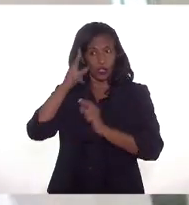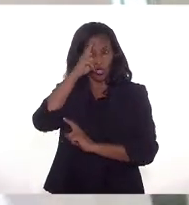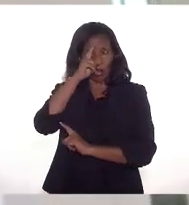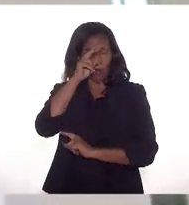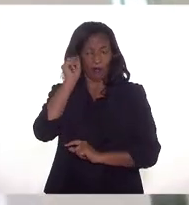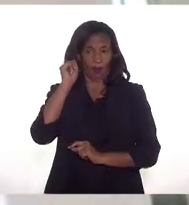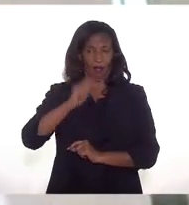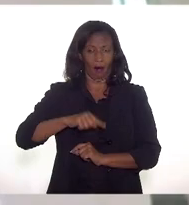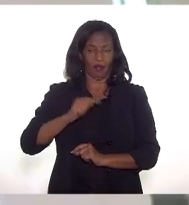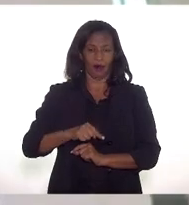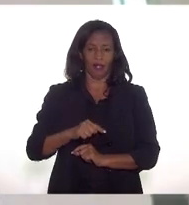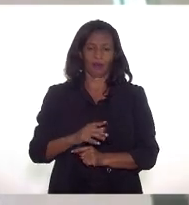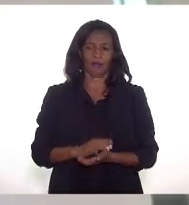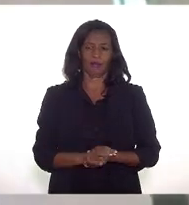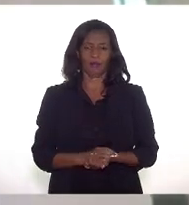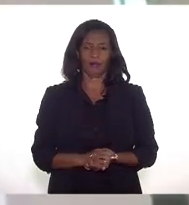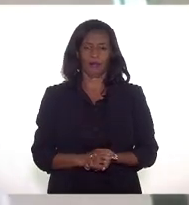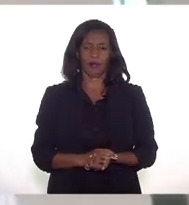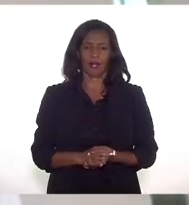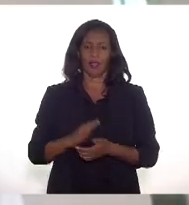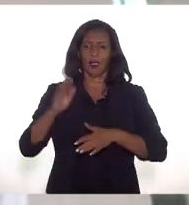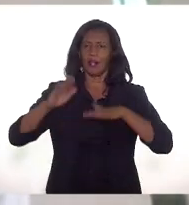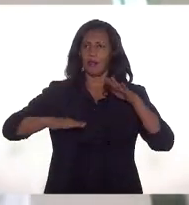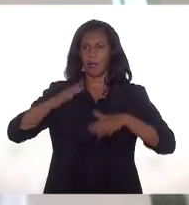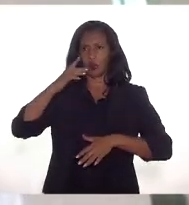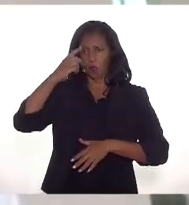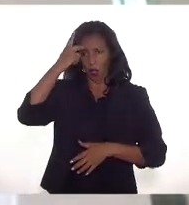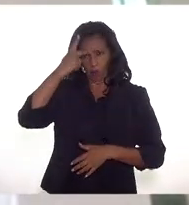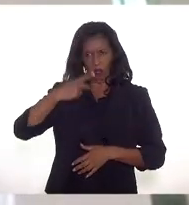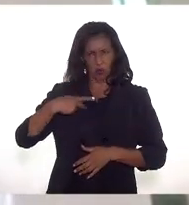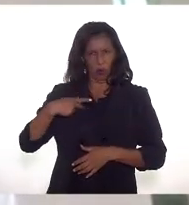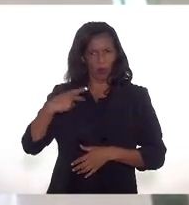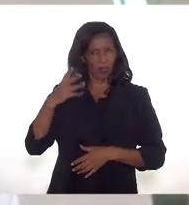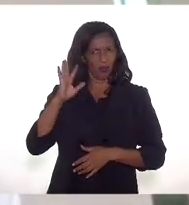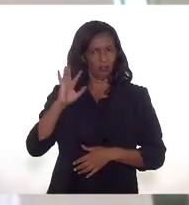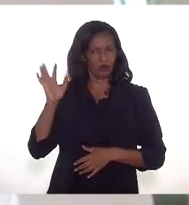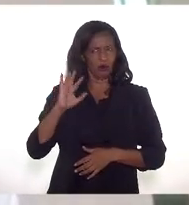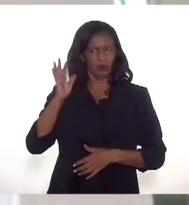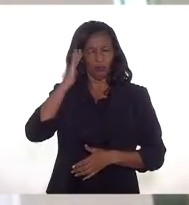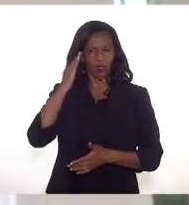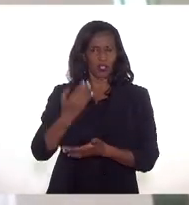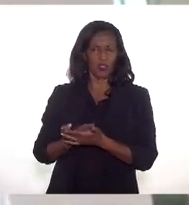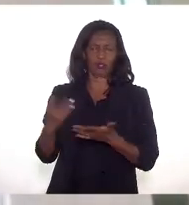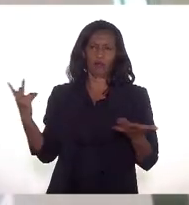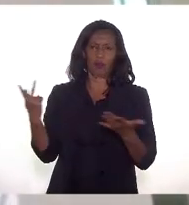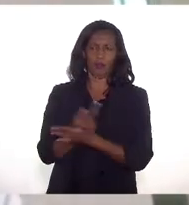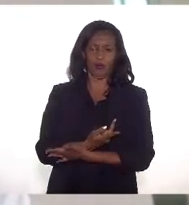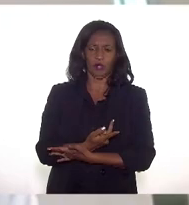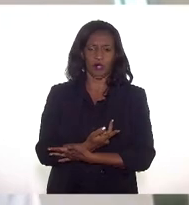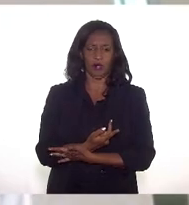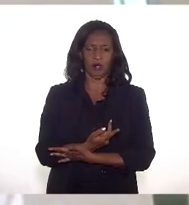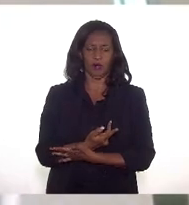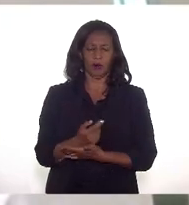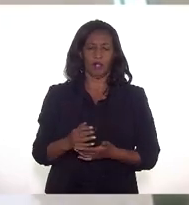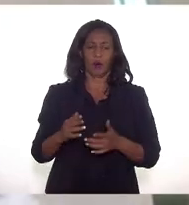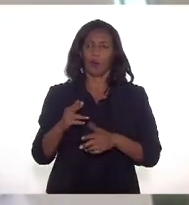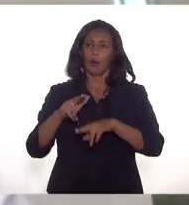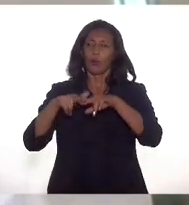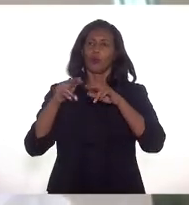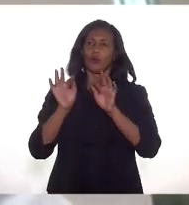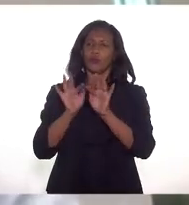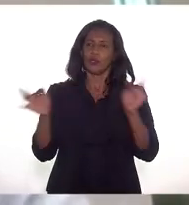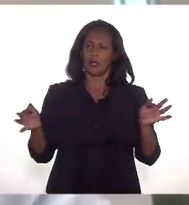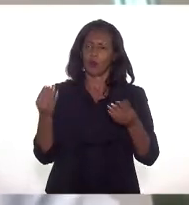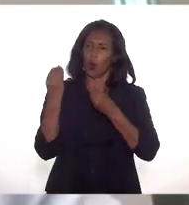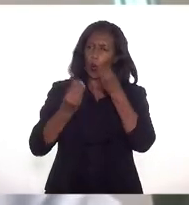colocou aquela receita, ainda que eu pessoalmente não acredite que ela vai de forma nenhuma se realizar, por um motivo muito simples. Como eu expliquei para a